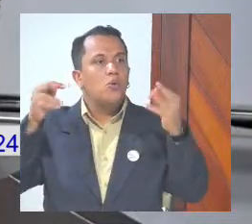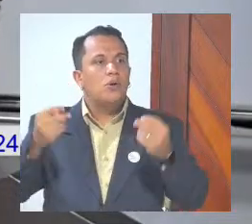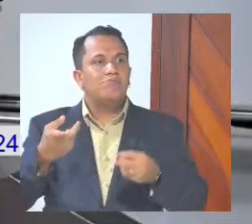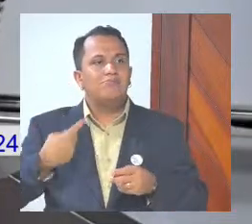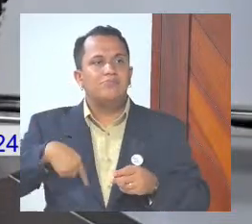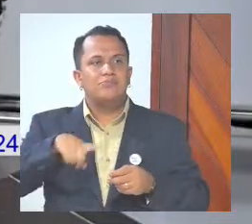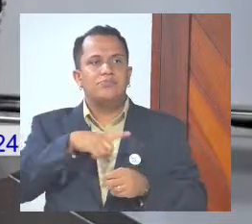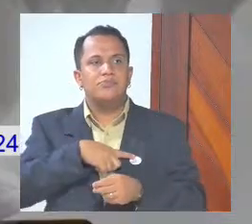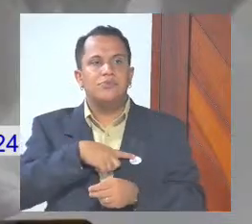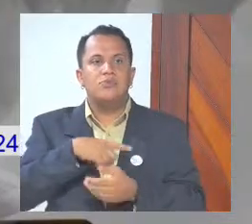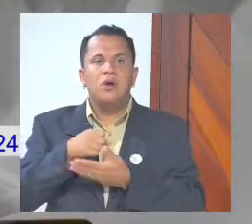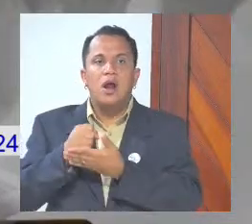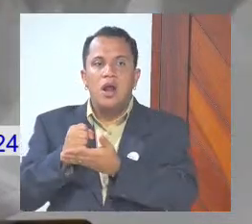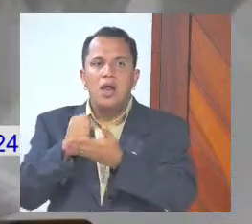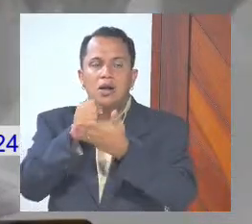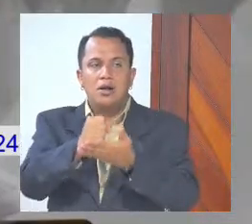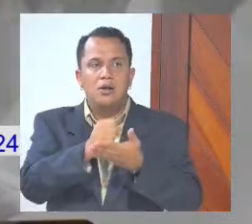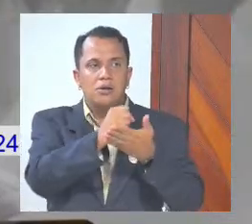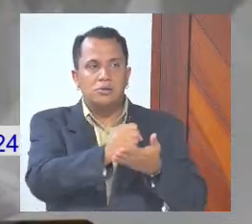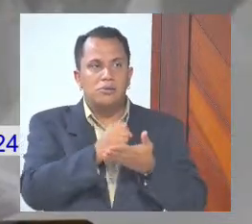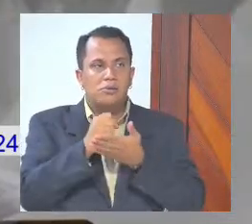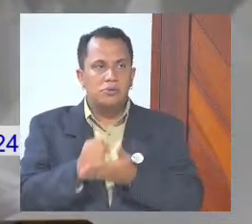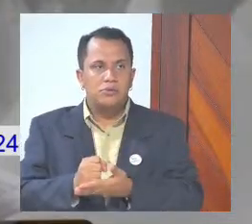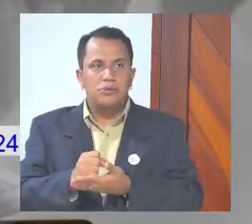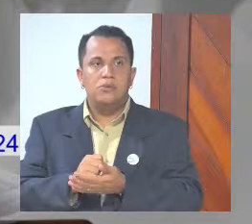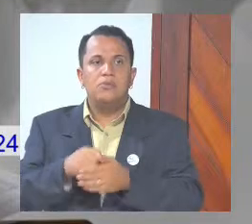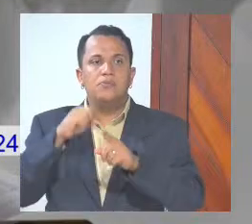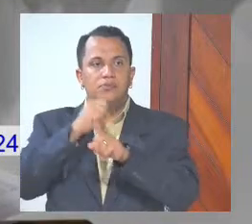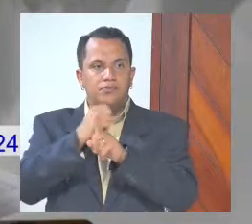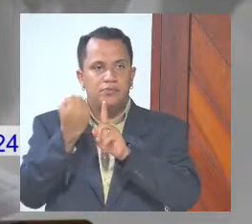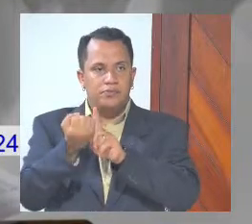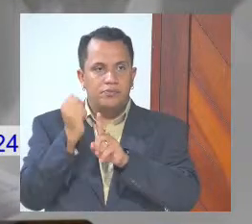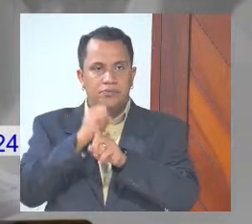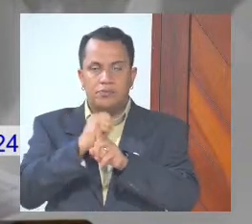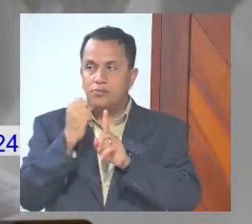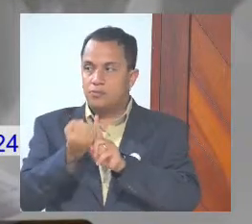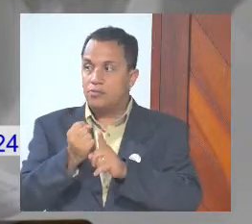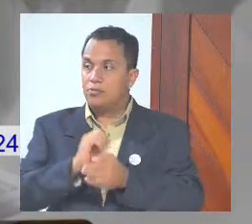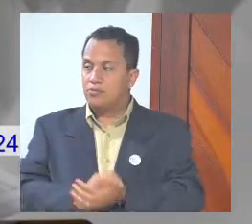nós somos colaboradores desta sociedade.